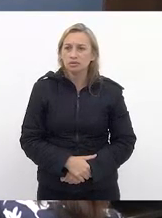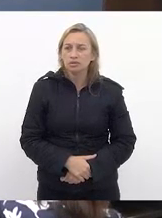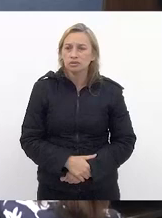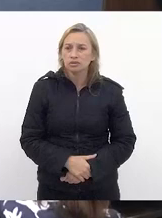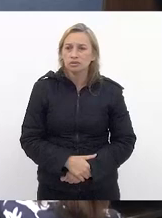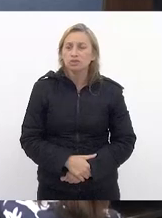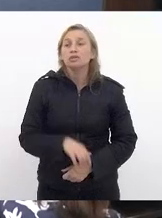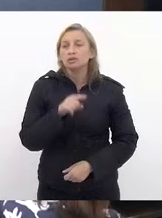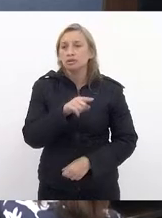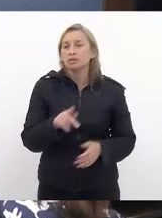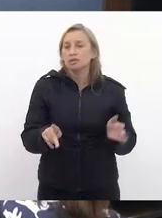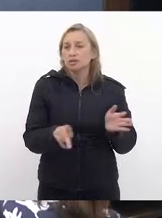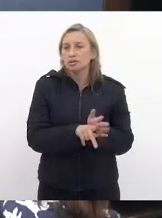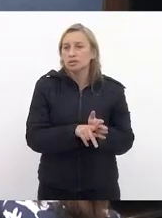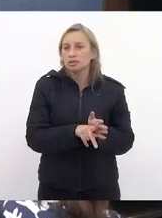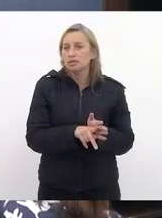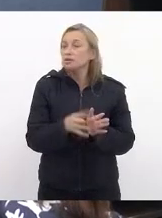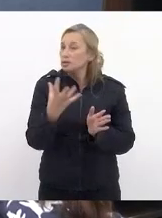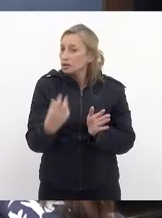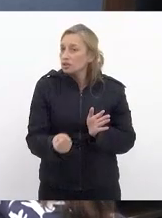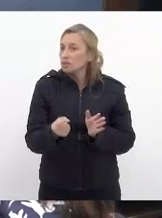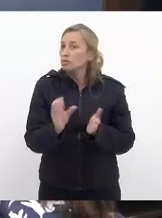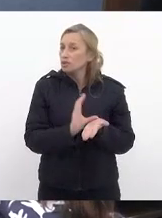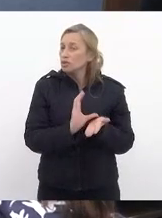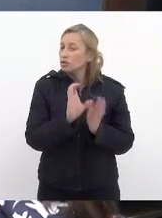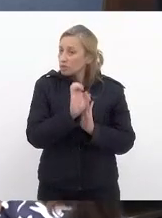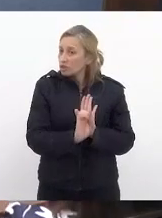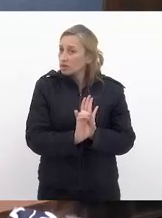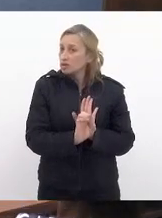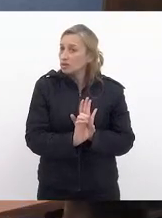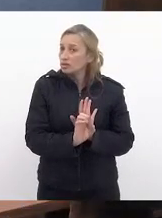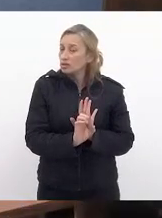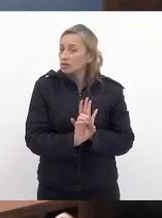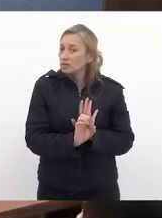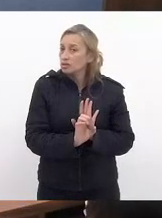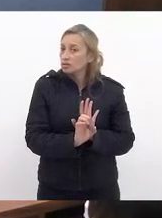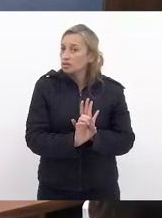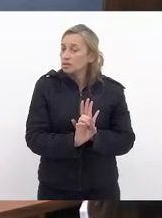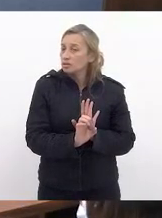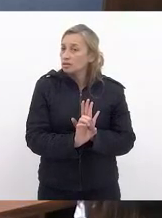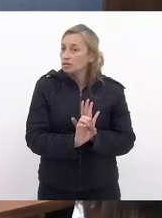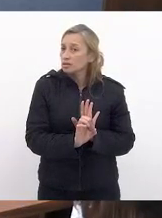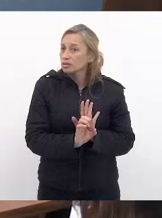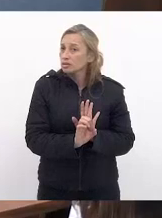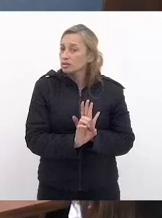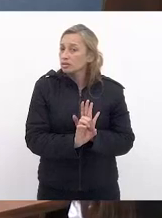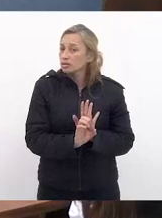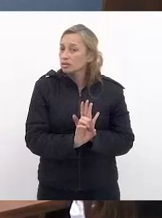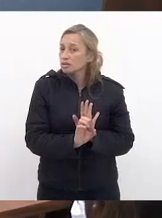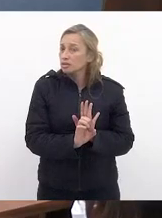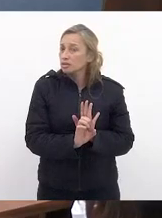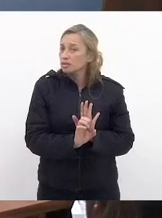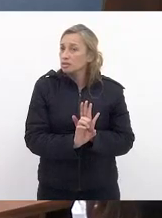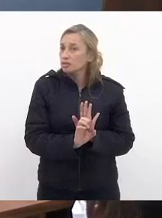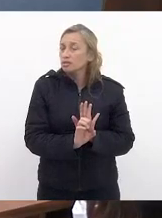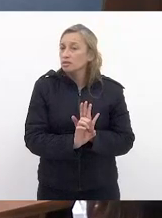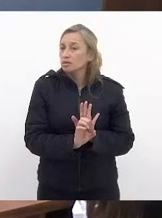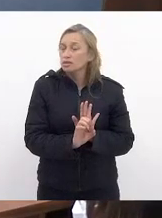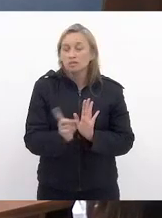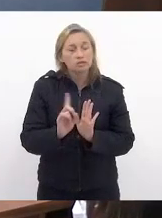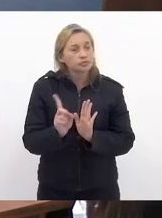É mas esse projeto ele recebeu recebeu emendas E aí tu